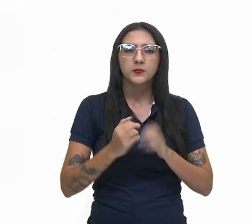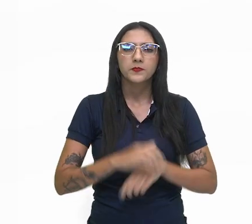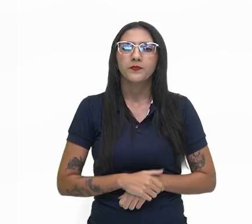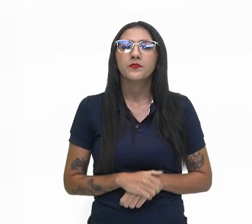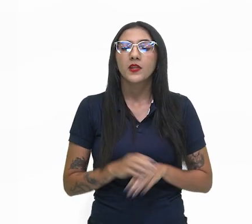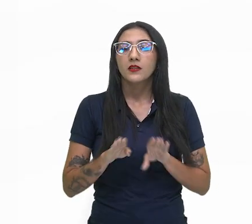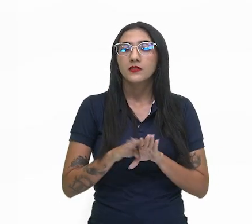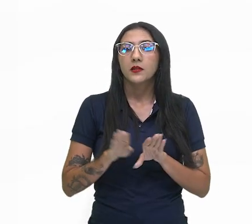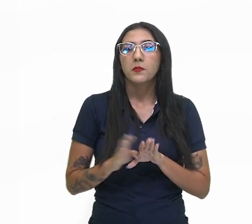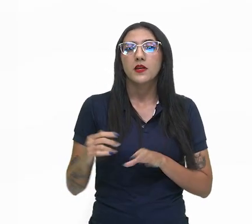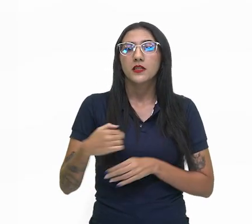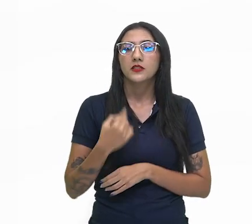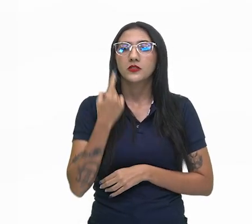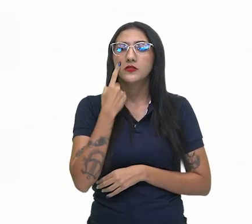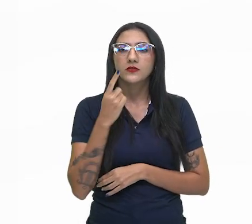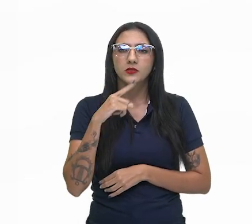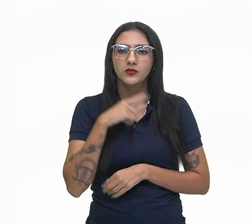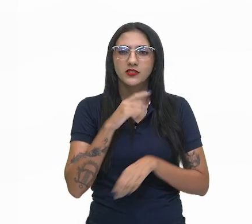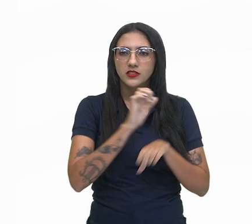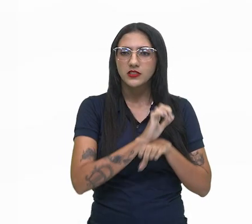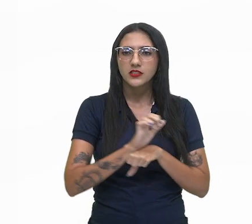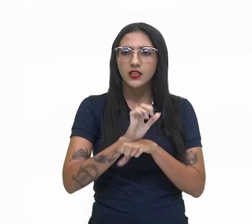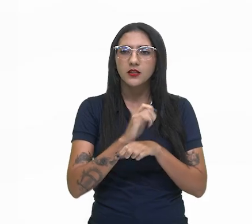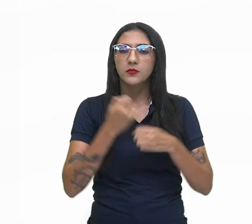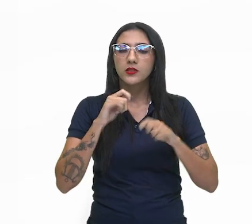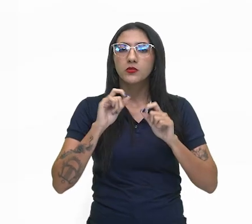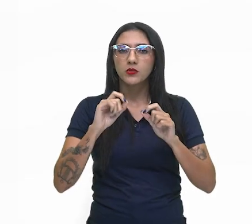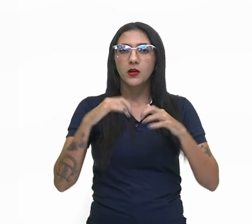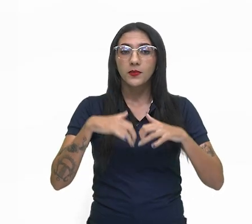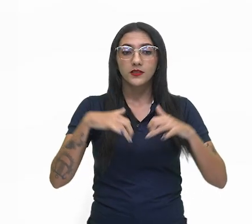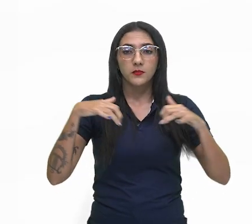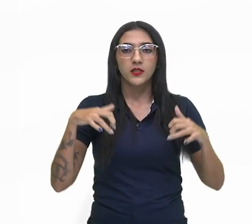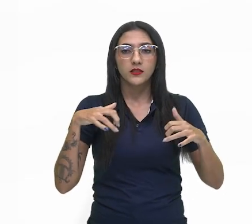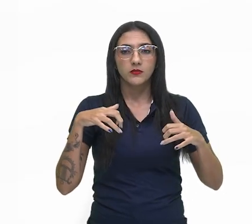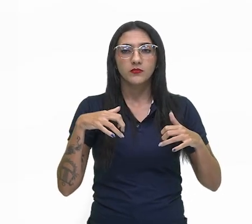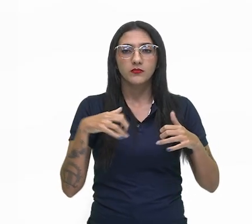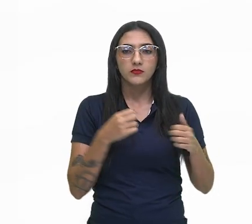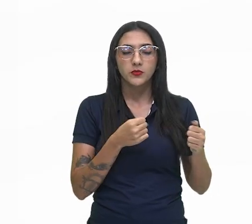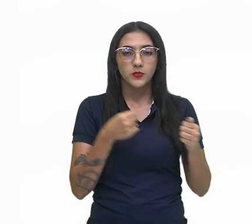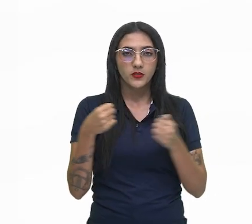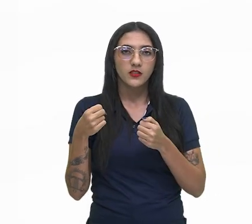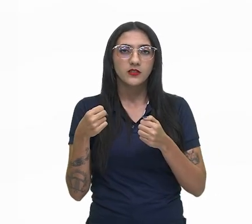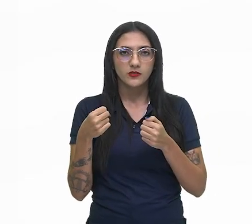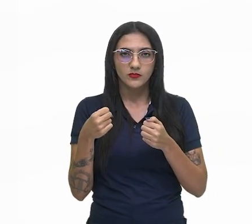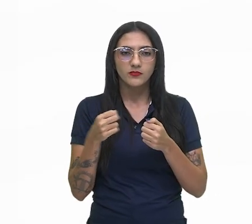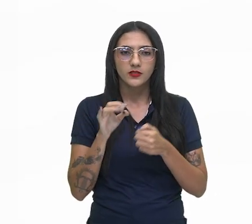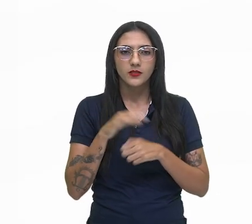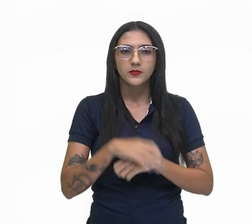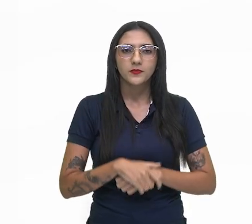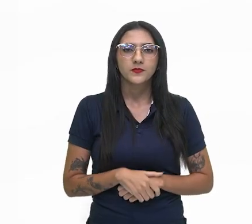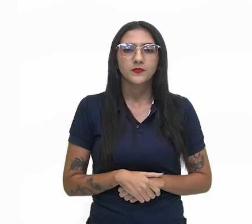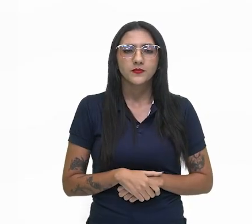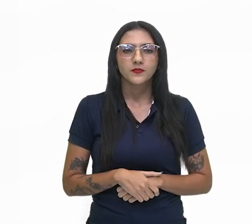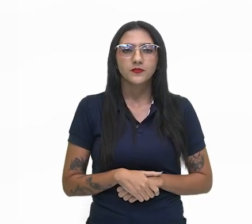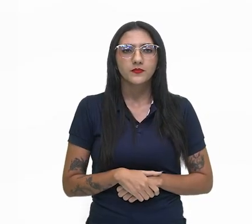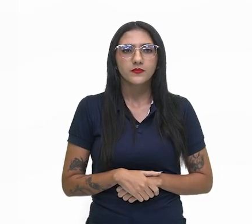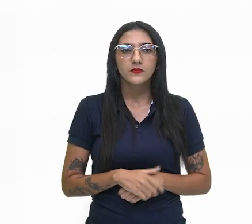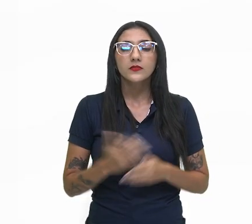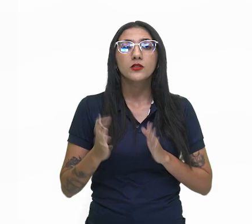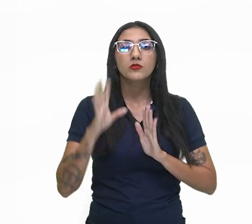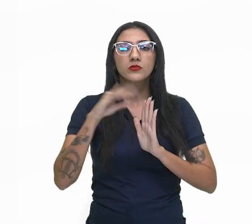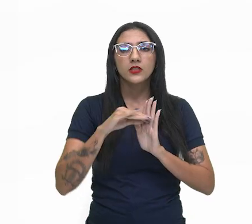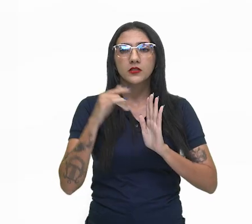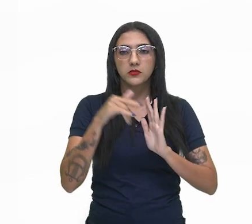vimos também que o Estado de Direito precisa ter o quê? Uma separação de poderes. Perfeito? Então, dentro